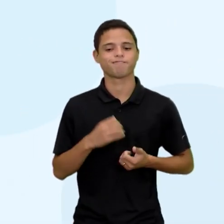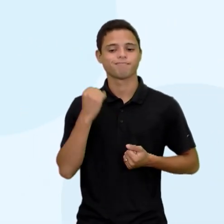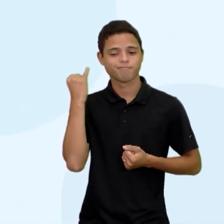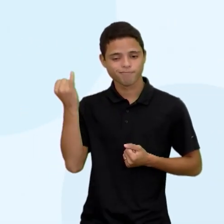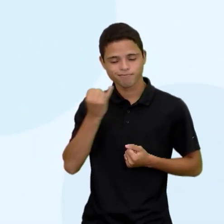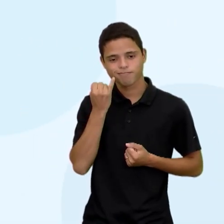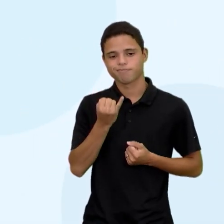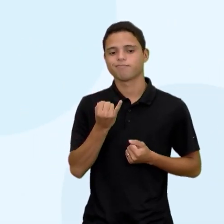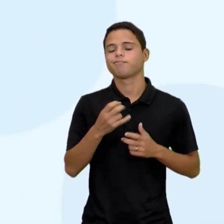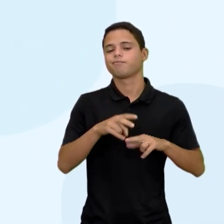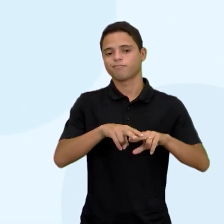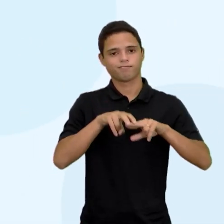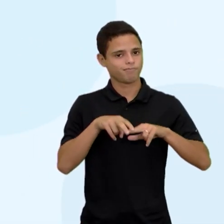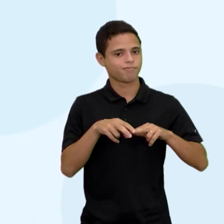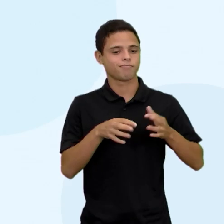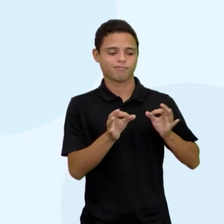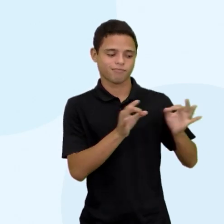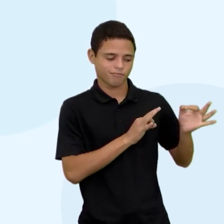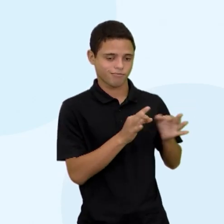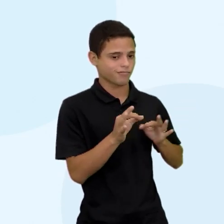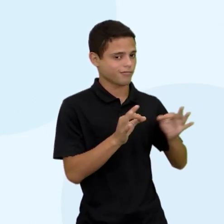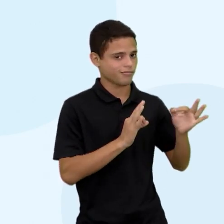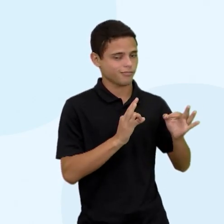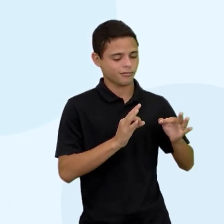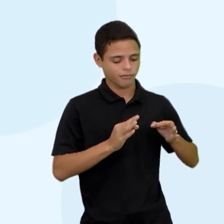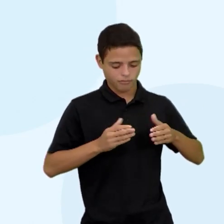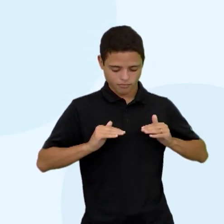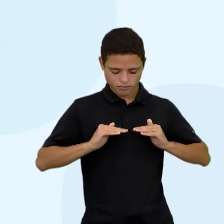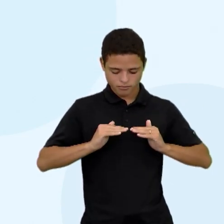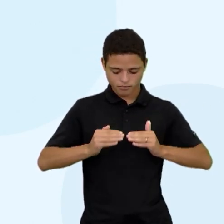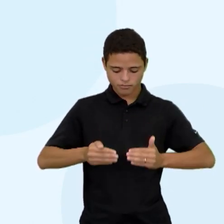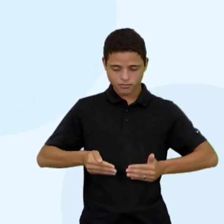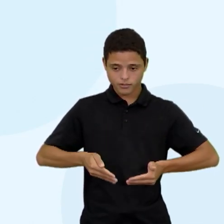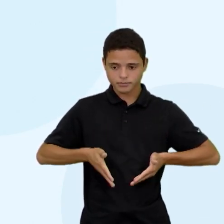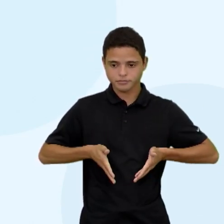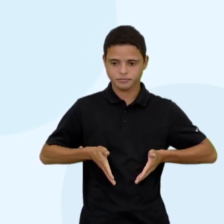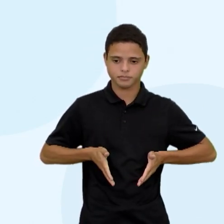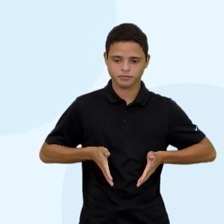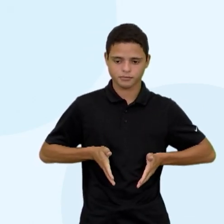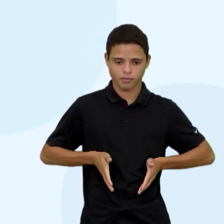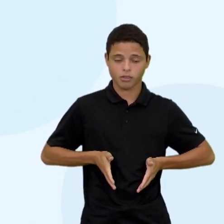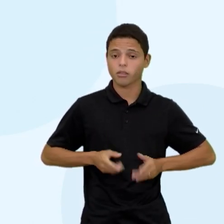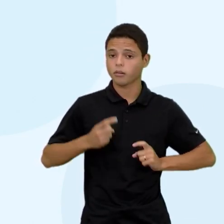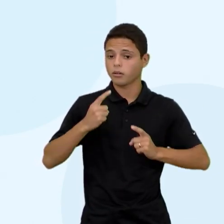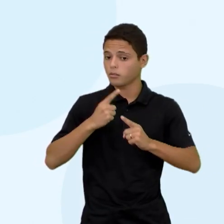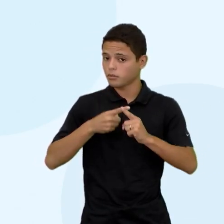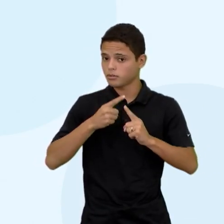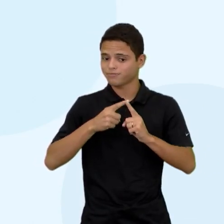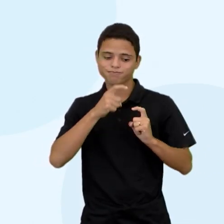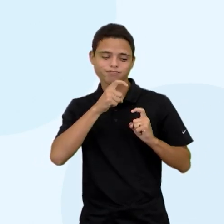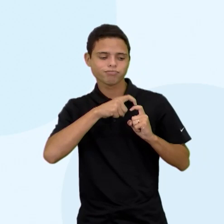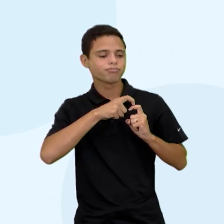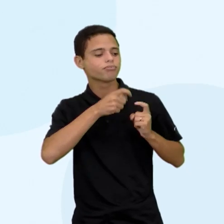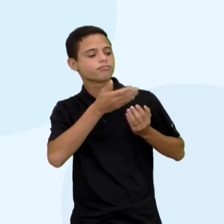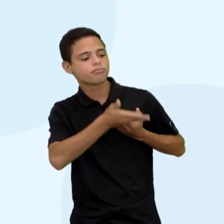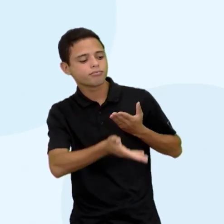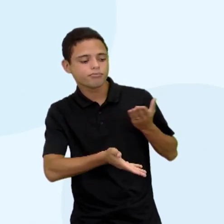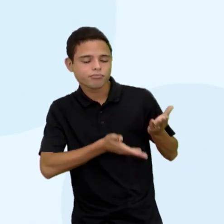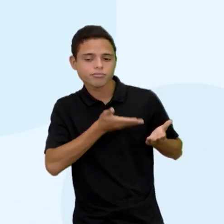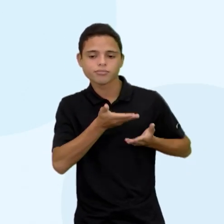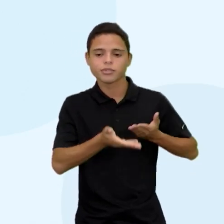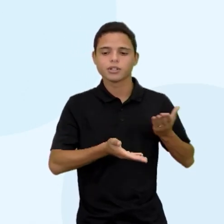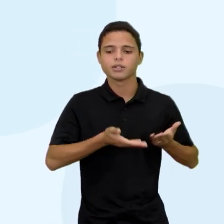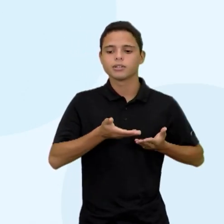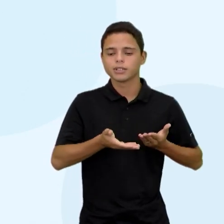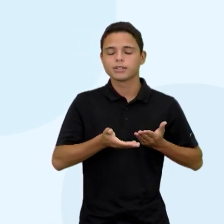isso que o planejamento gestacional é tão importante, porque aí o médico vai receitar um ácido fólico, vai